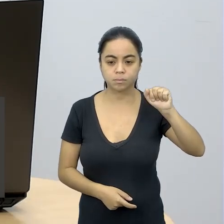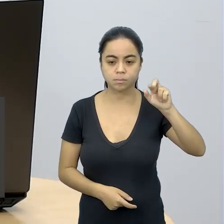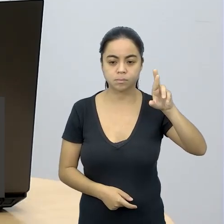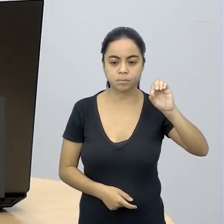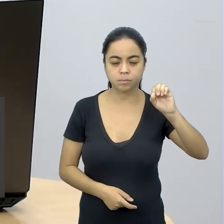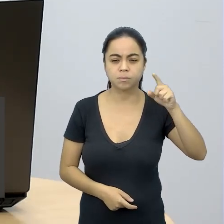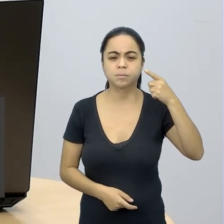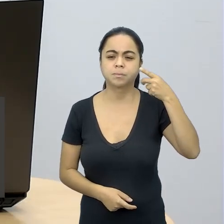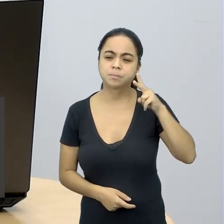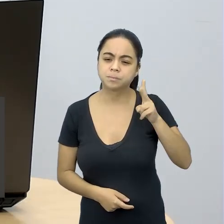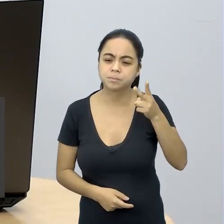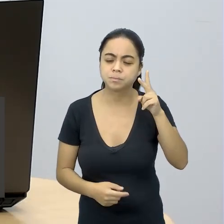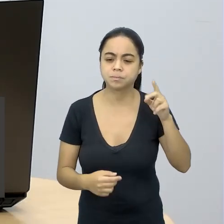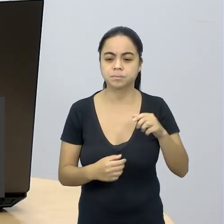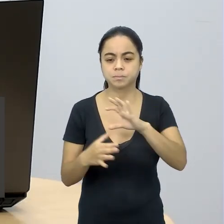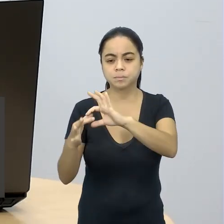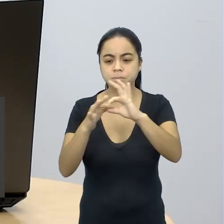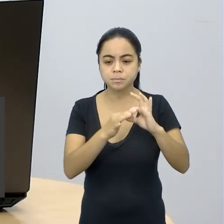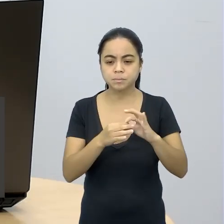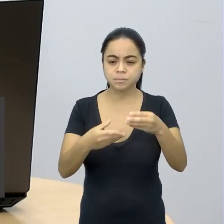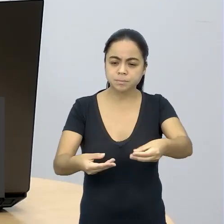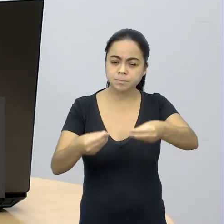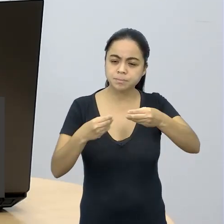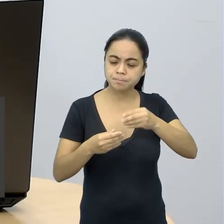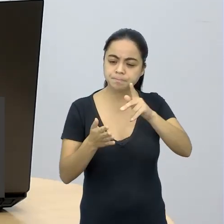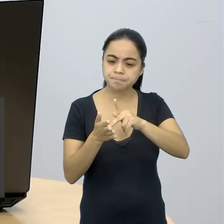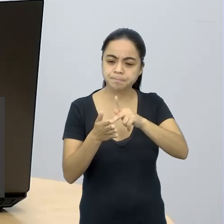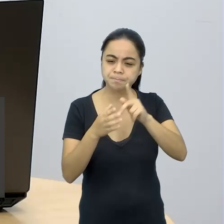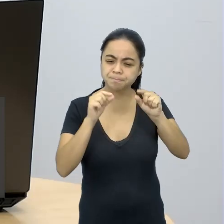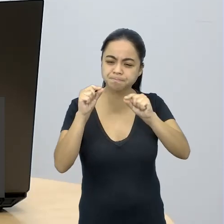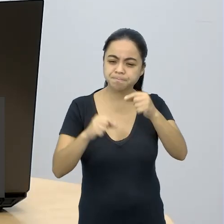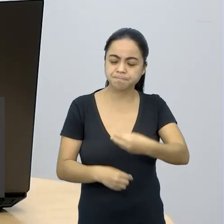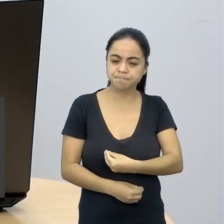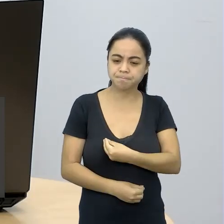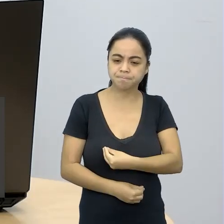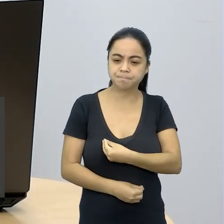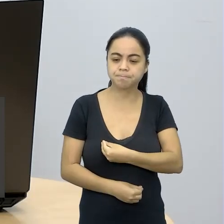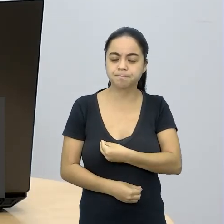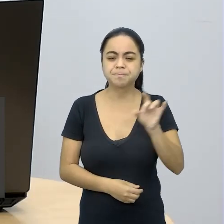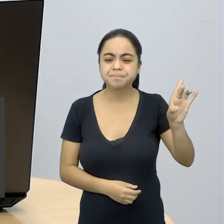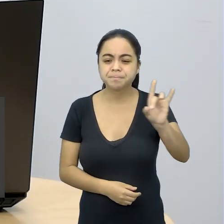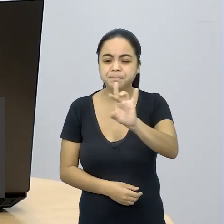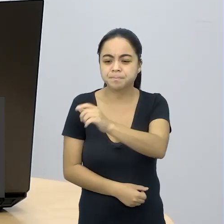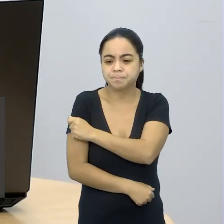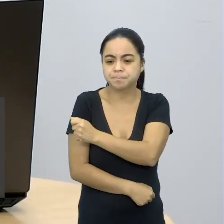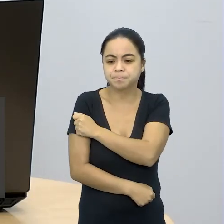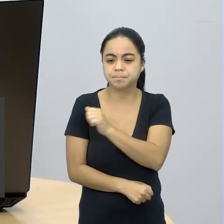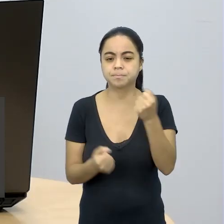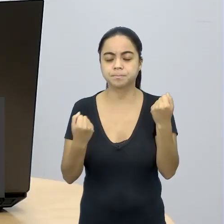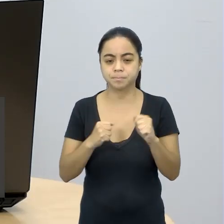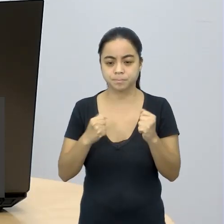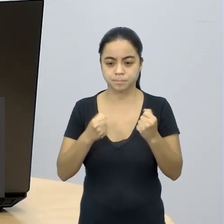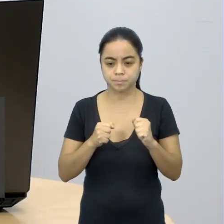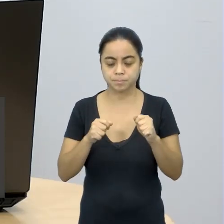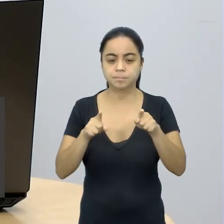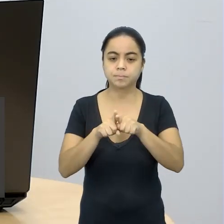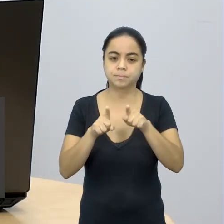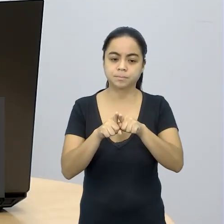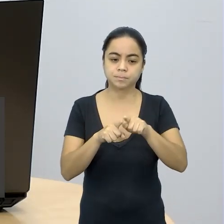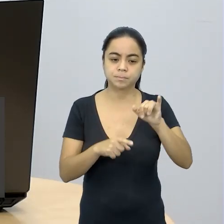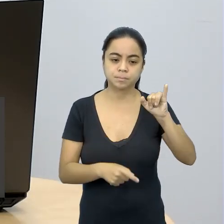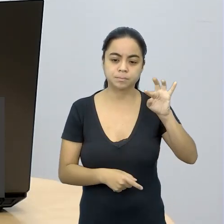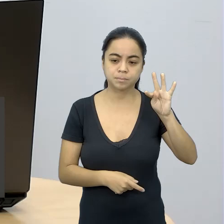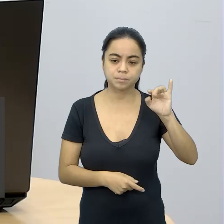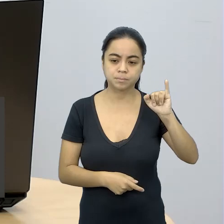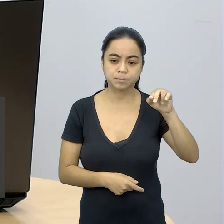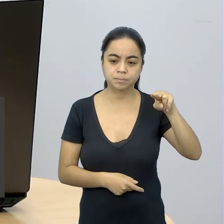sempre contextualizar, trazer para a sua realidade, ver o que cada estudante precisa. Lembrando que o itinerário ele foi